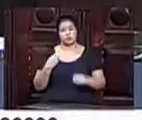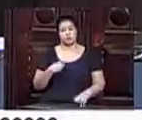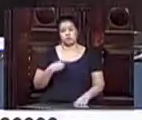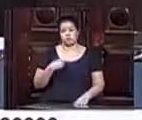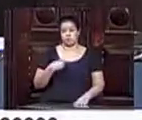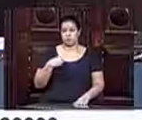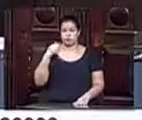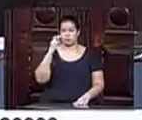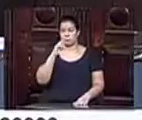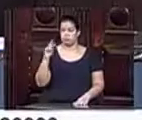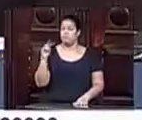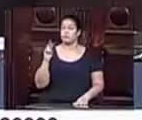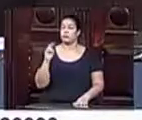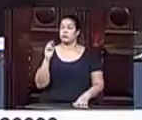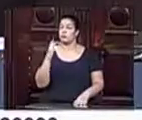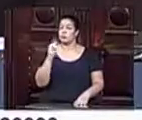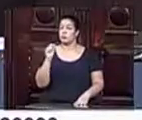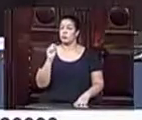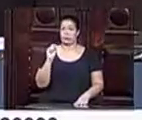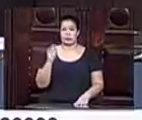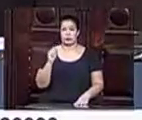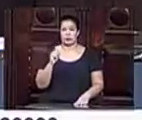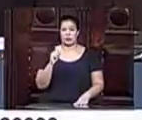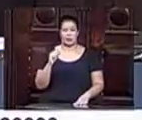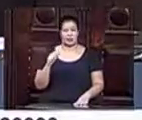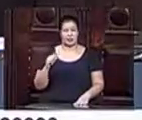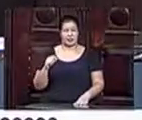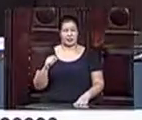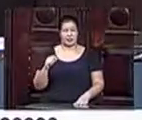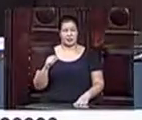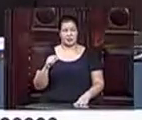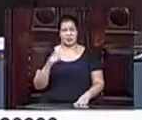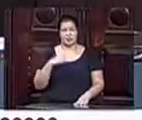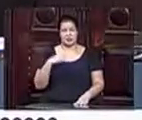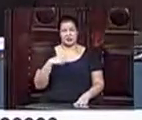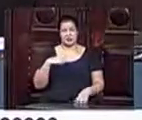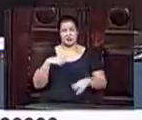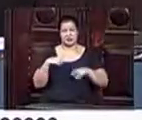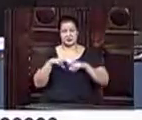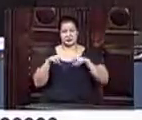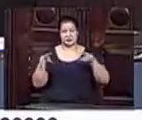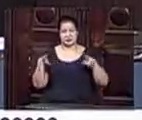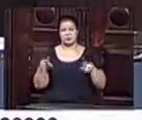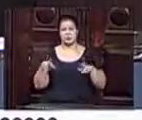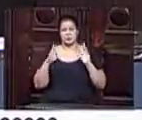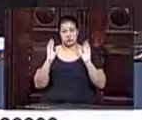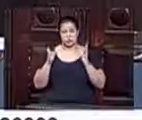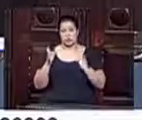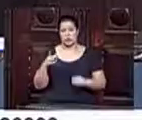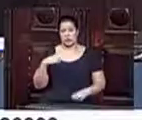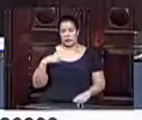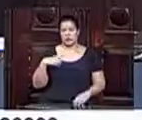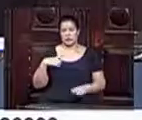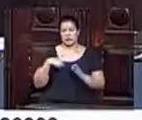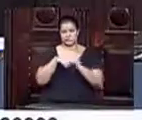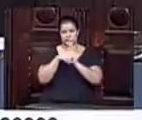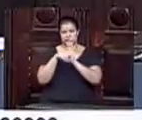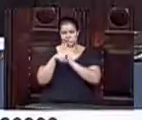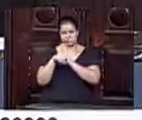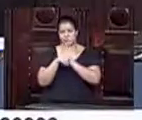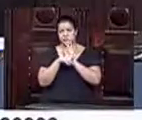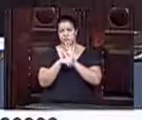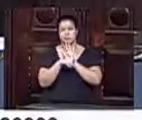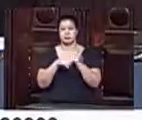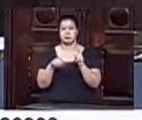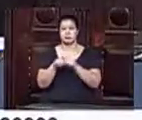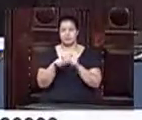credenciadas pelo governo federal, chamadas UNACOM ou CACOM, que já existem descentralizadas,